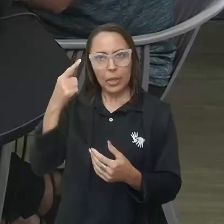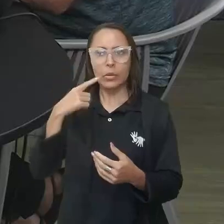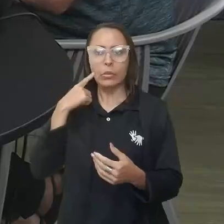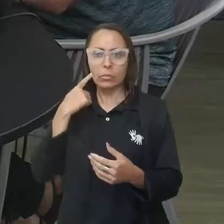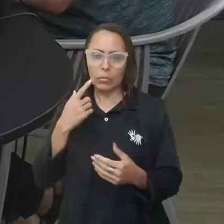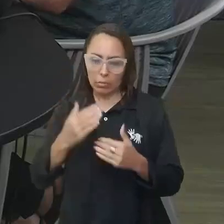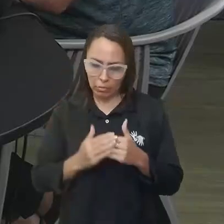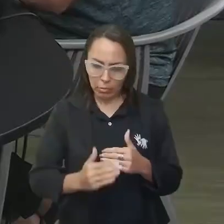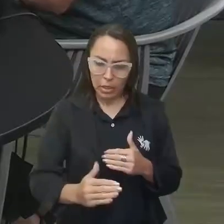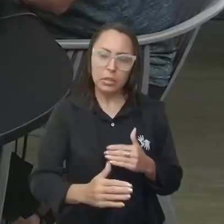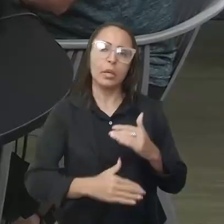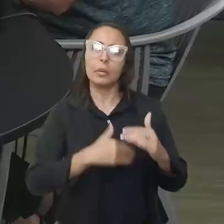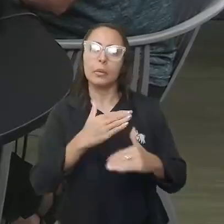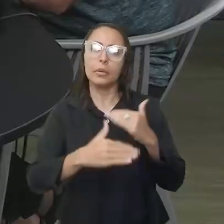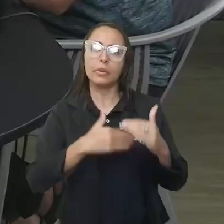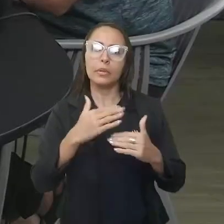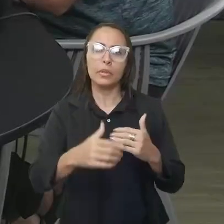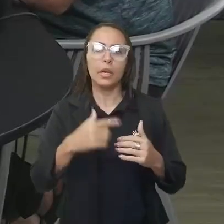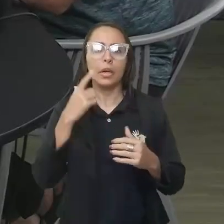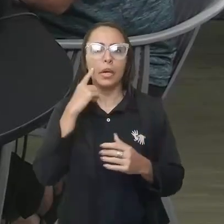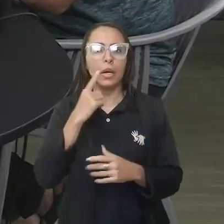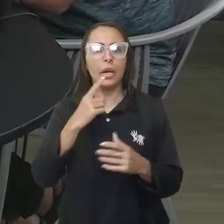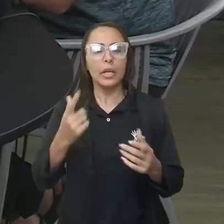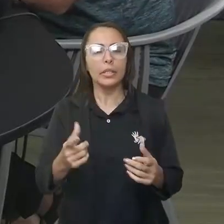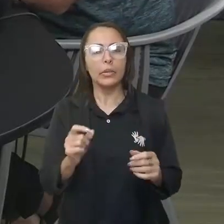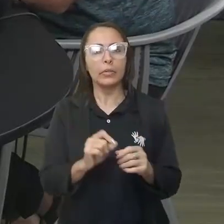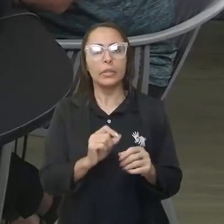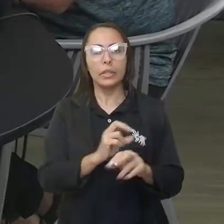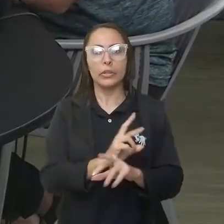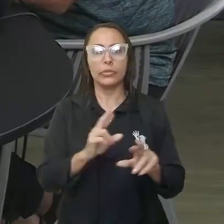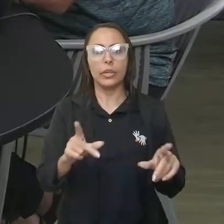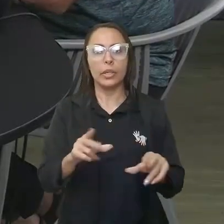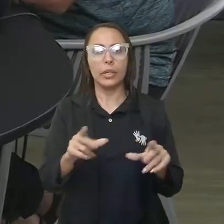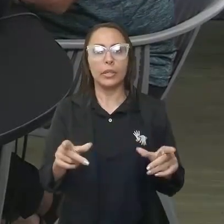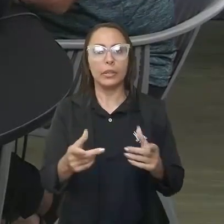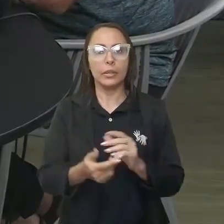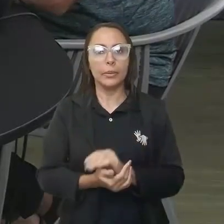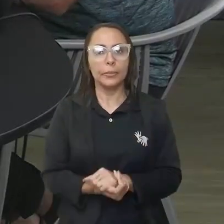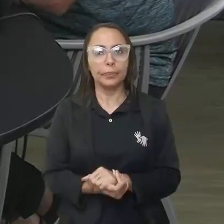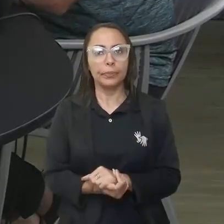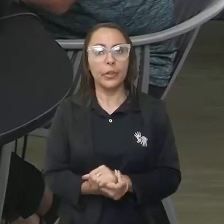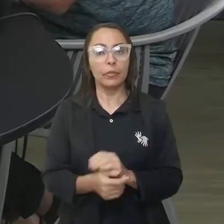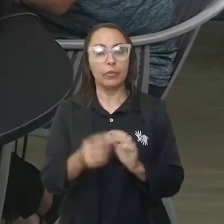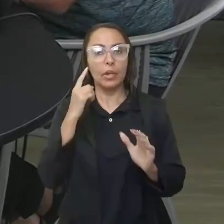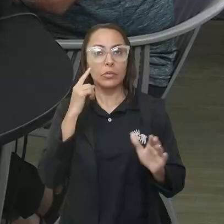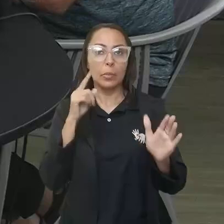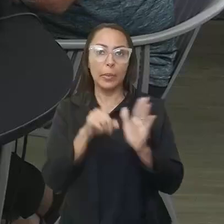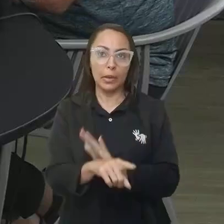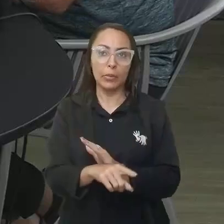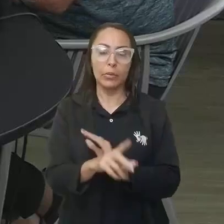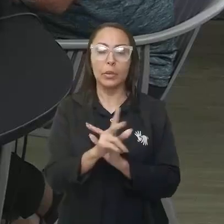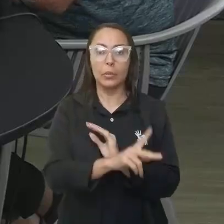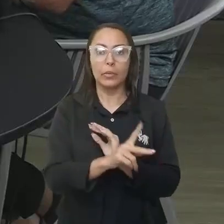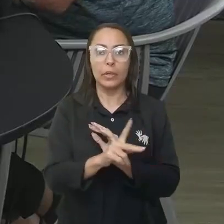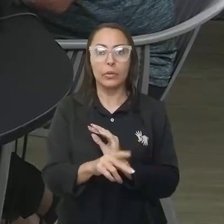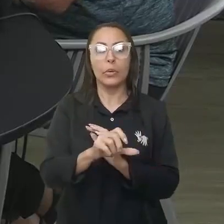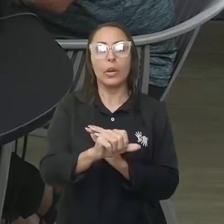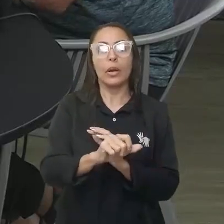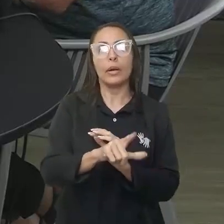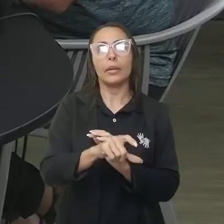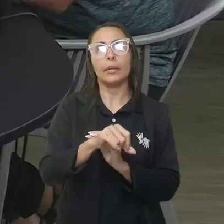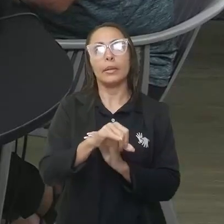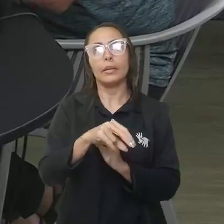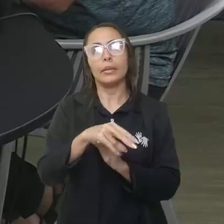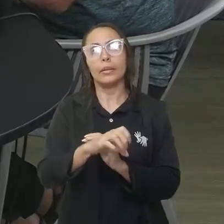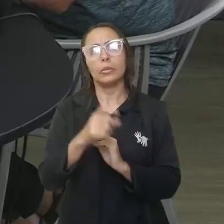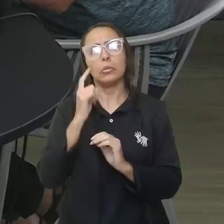vamos começar a fazer, vamos começar a correr atrás, vamos fazer diferente. E aí... Eu faço uma pergunta para a professora Aline. Quais são